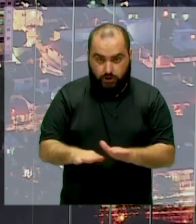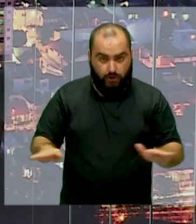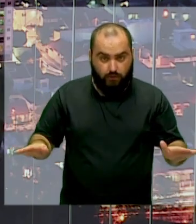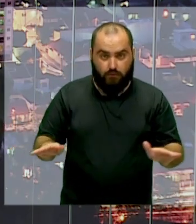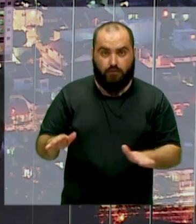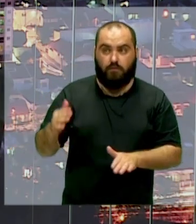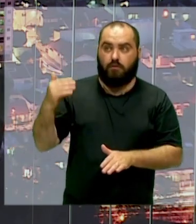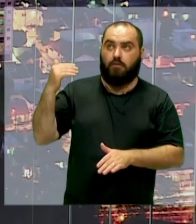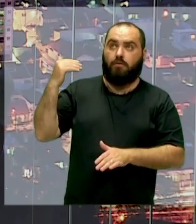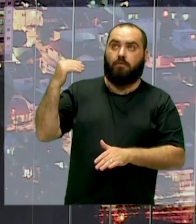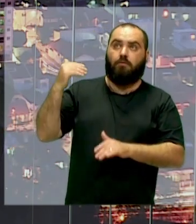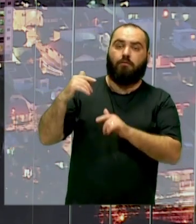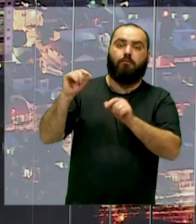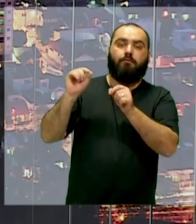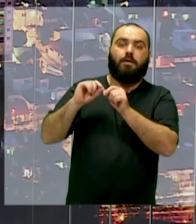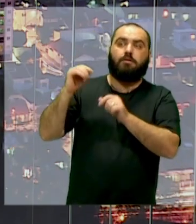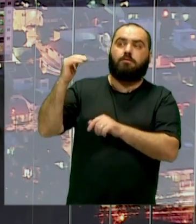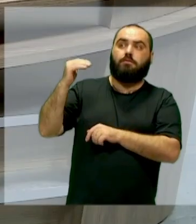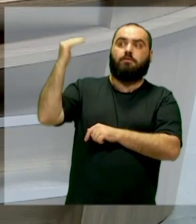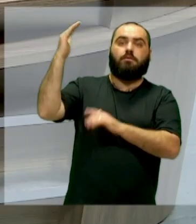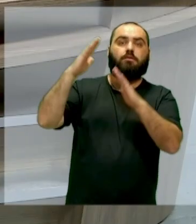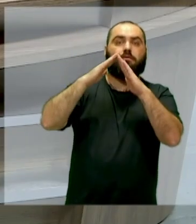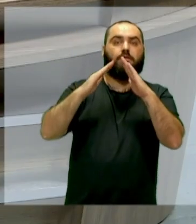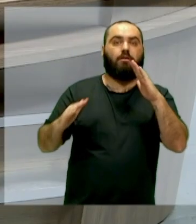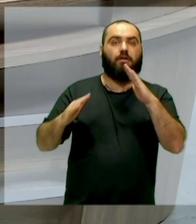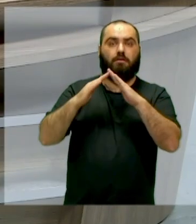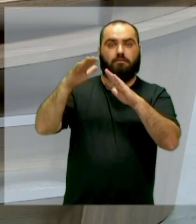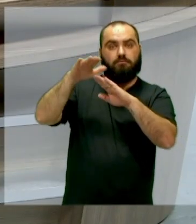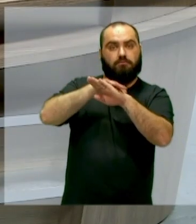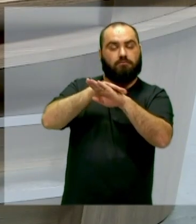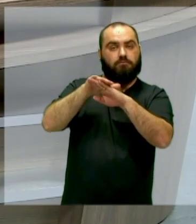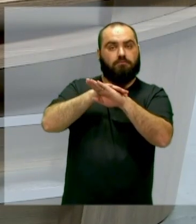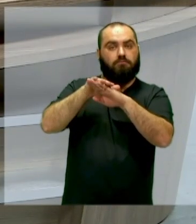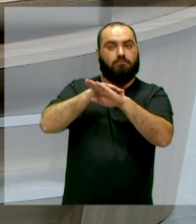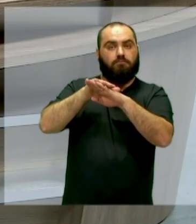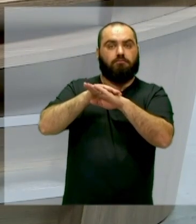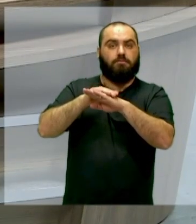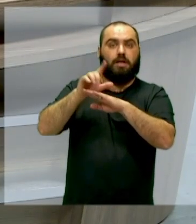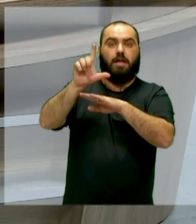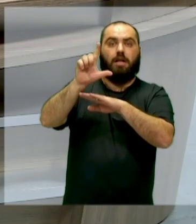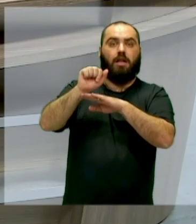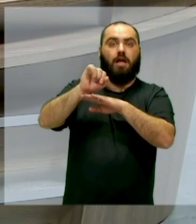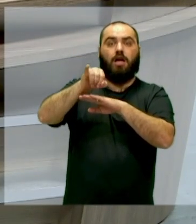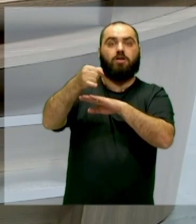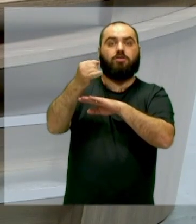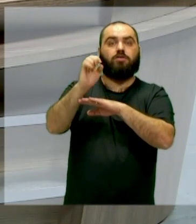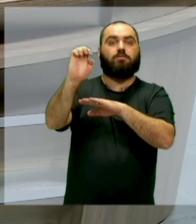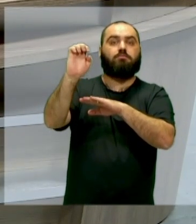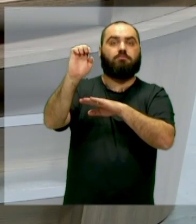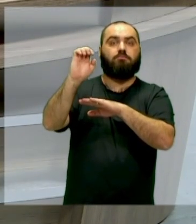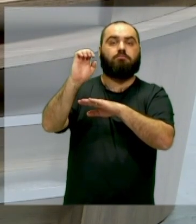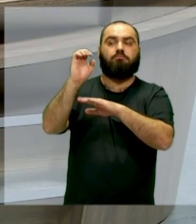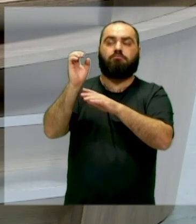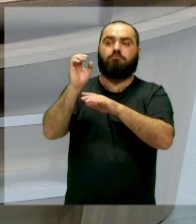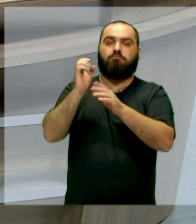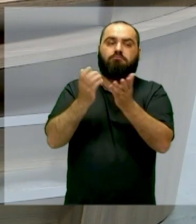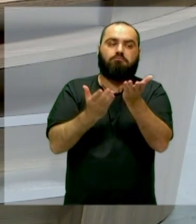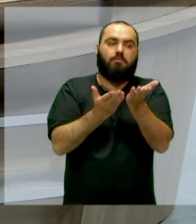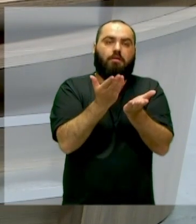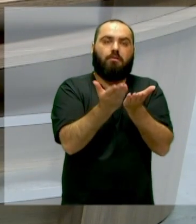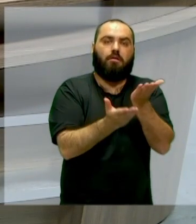pessoal faz no telhado quer dizer que tirando geralmente é lje né Uhum faz com o tratamento